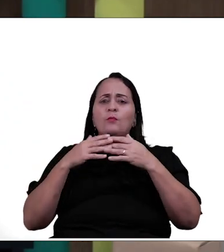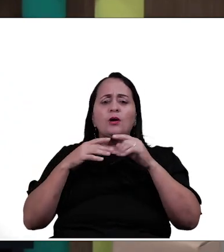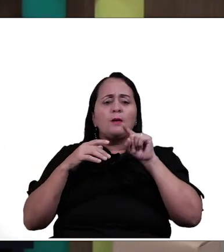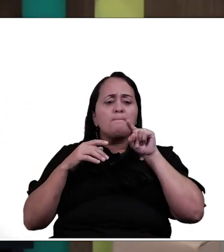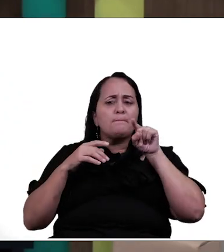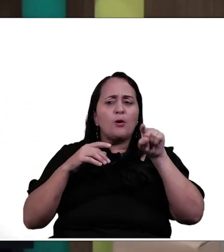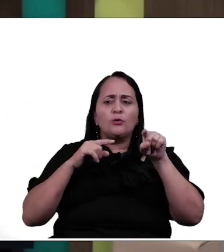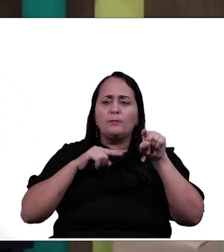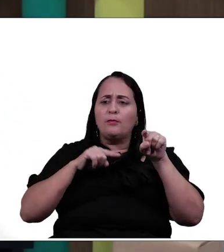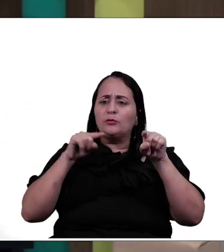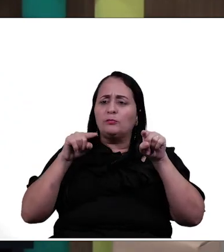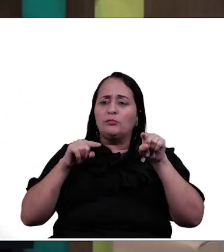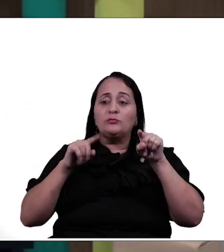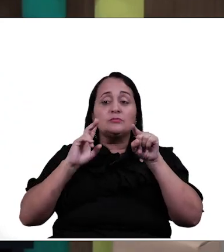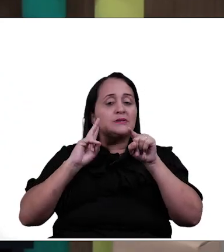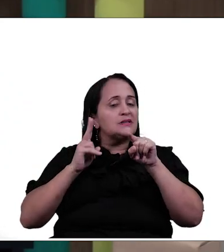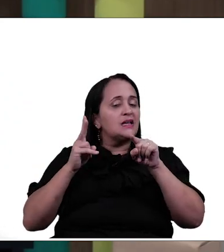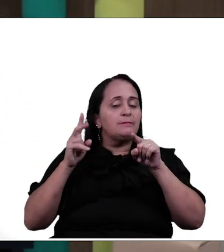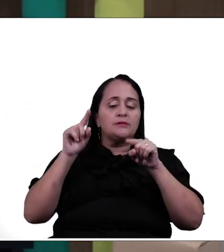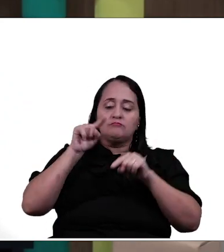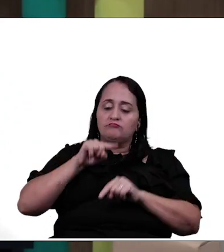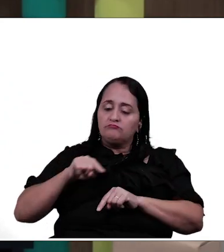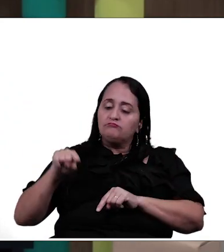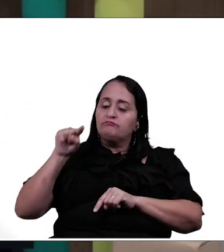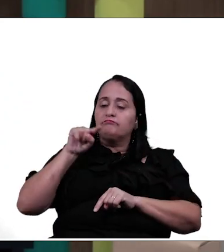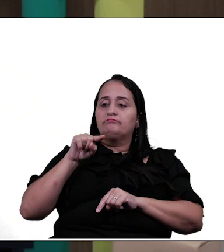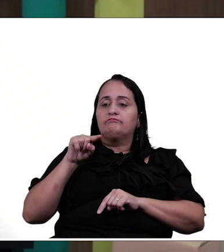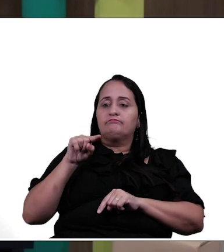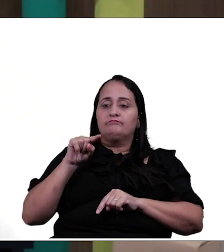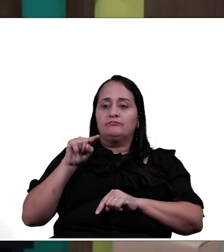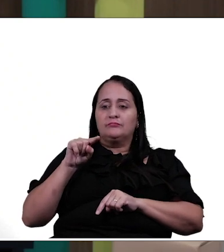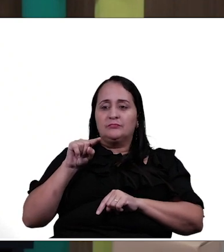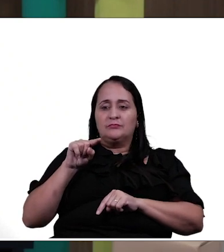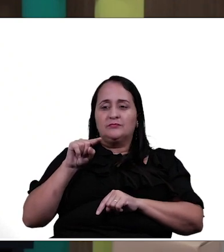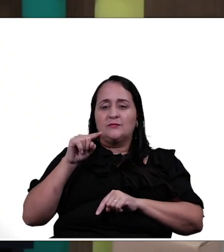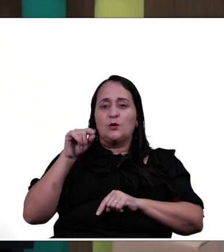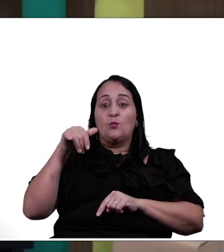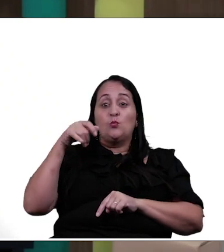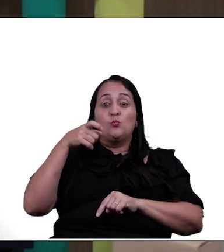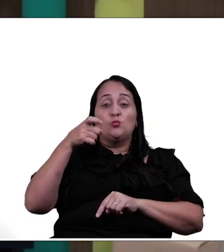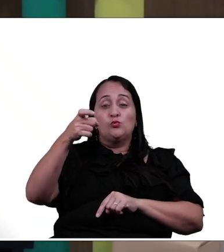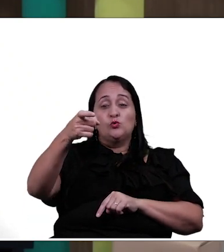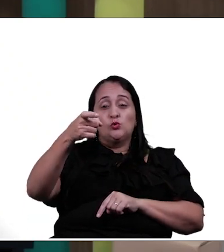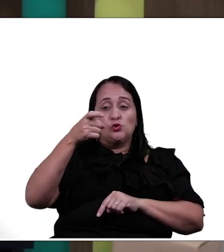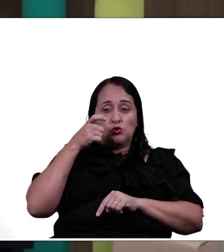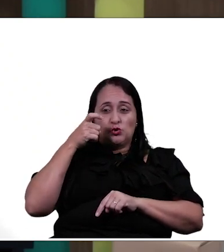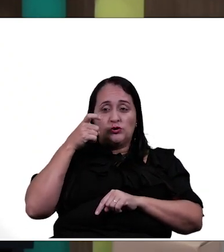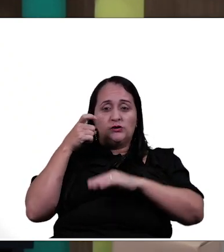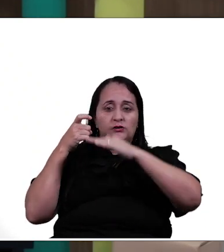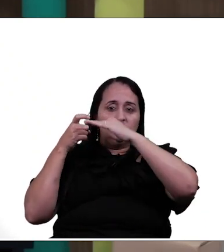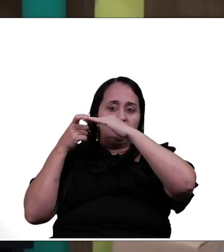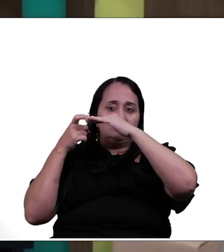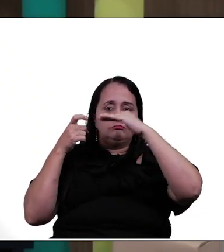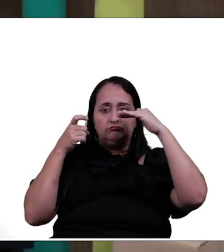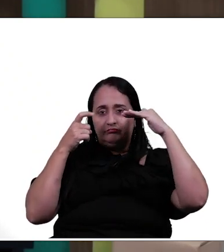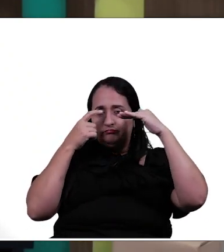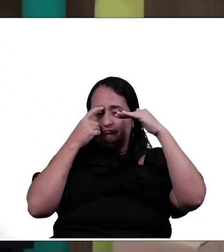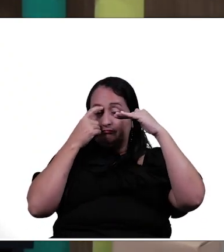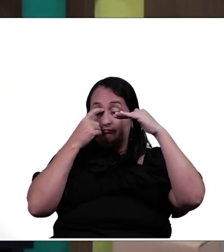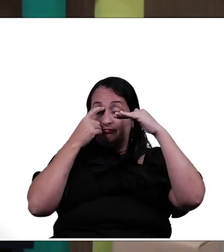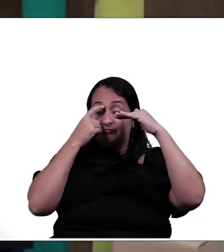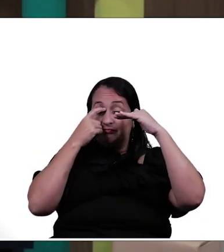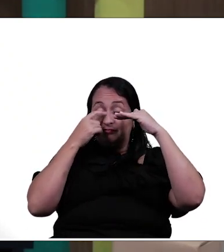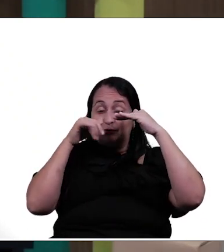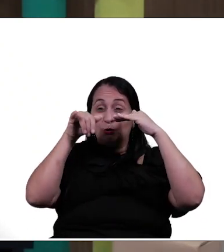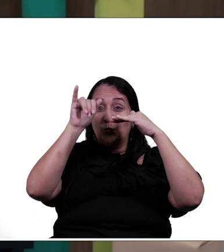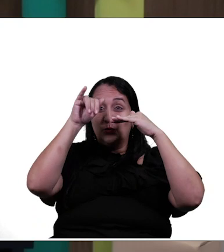daí, nós partimos para classificar. Os números racionais, eles podem